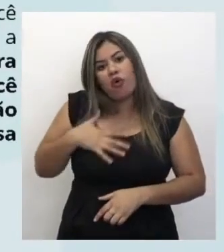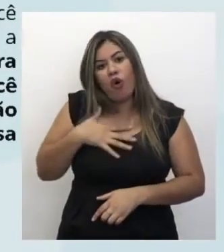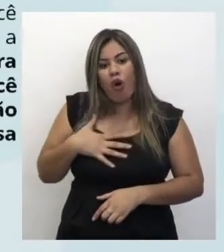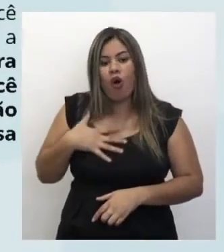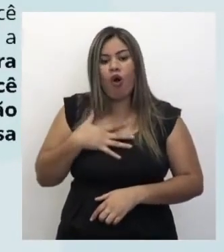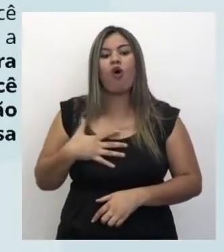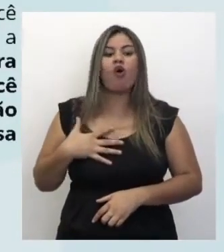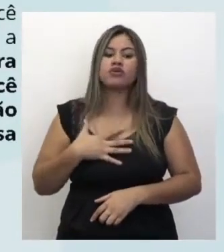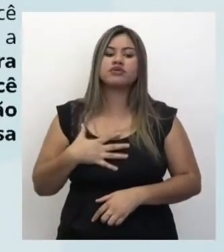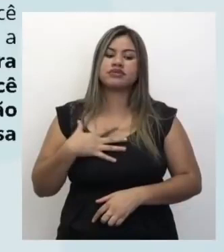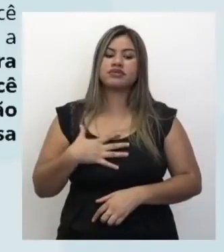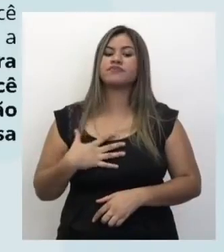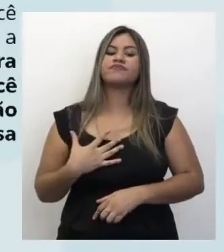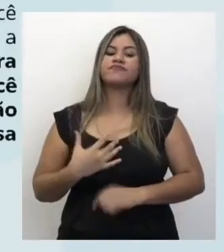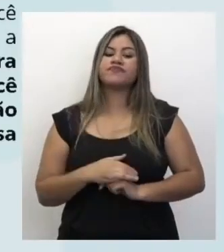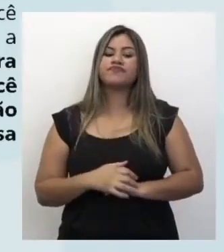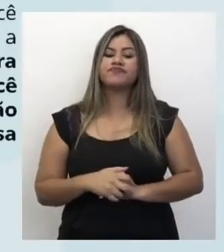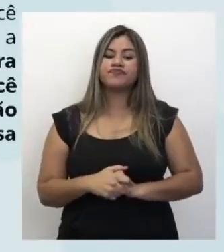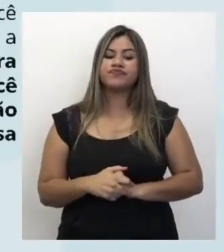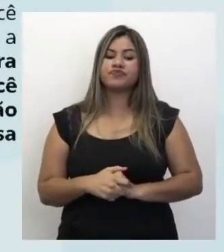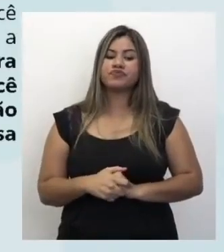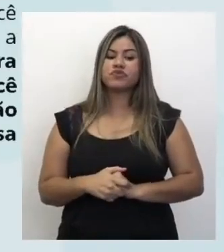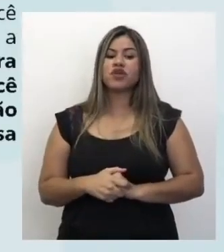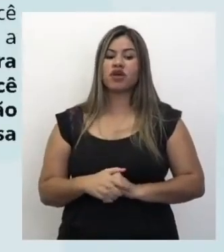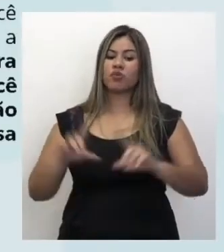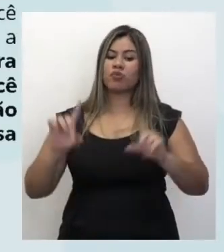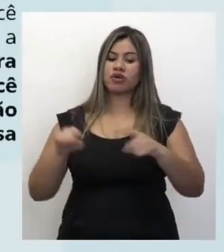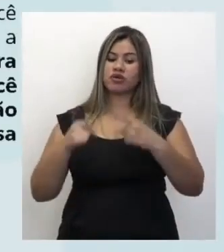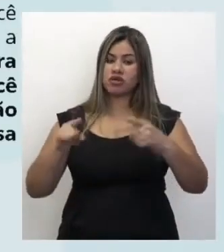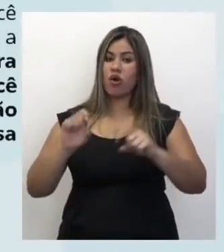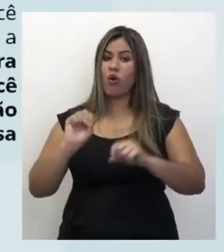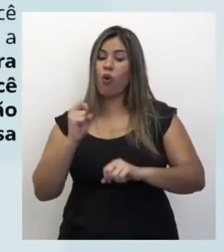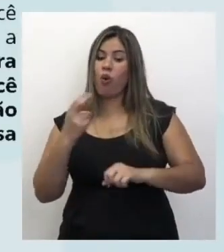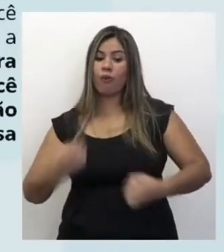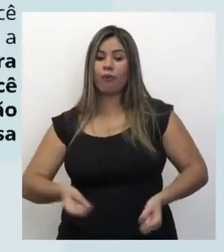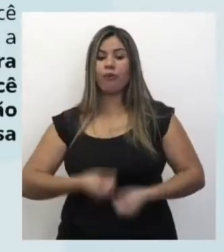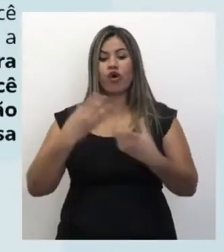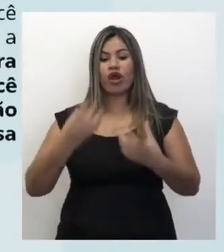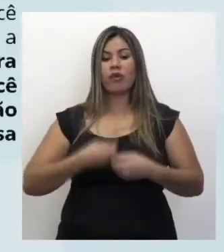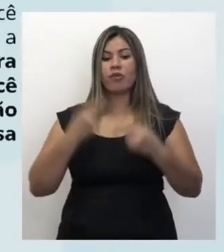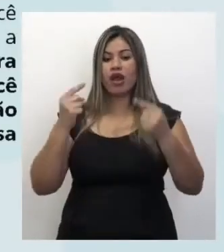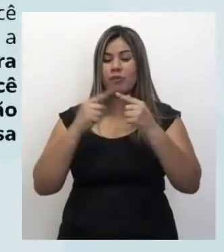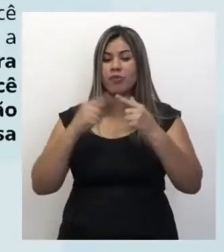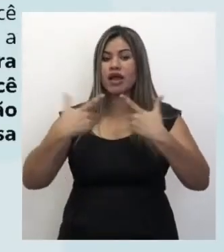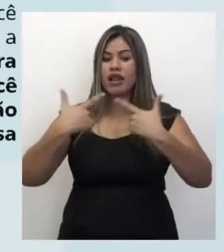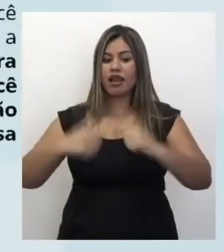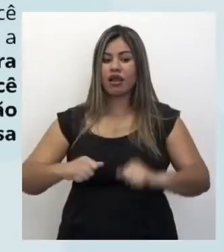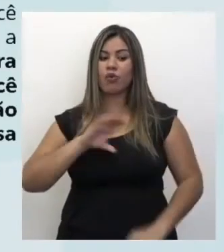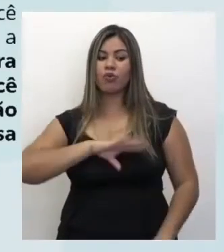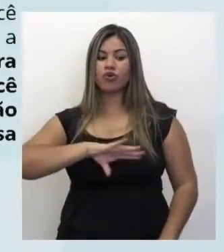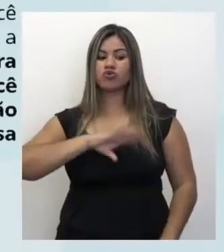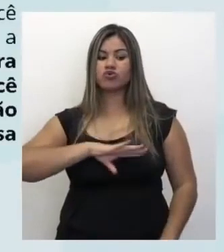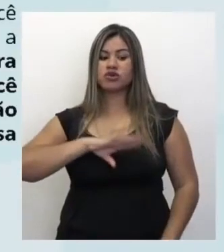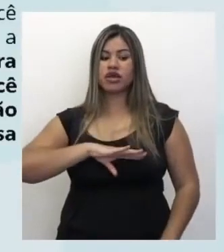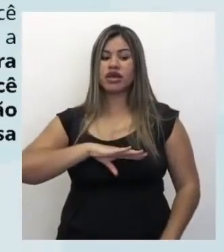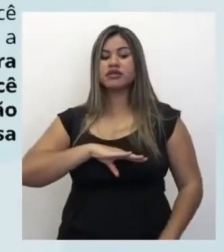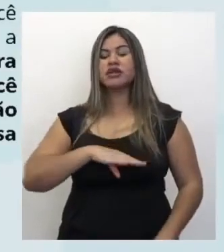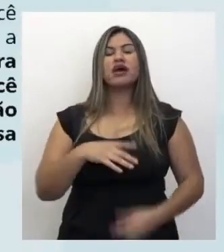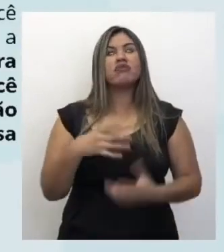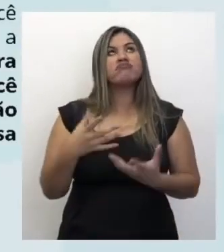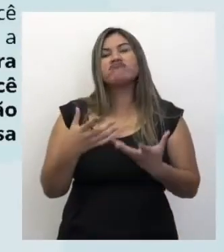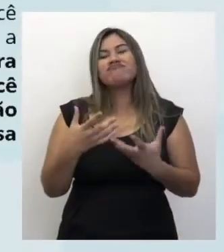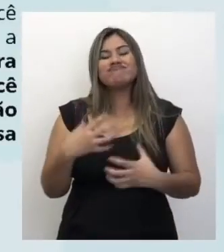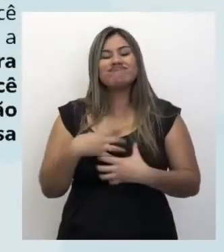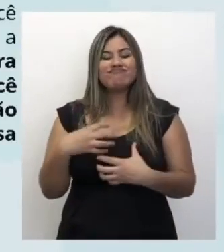você cantarola aí ou que você toca, uma canção ou um poema que use a língua portuguesa de modo poético, mas que seja